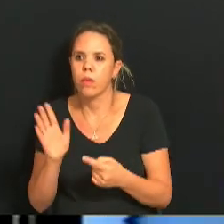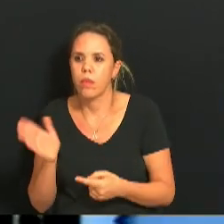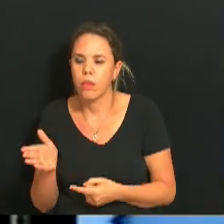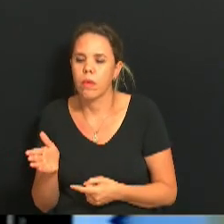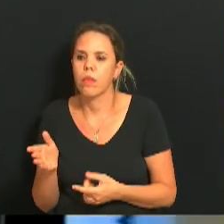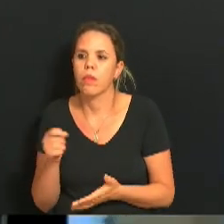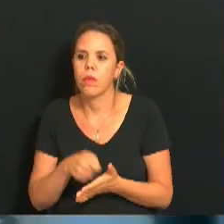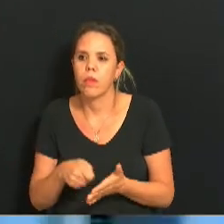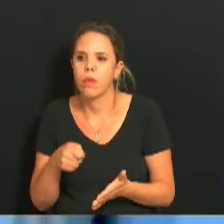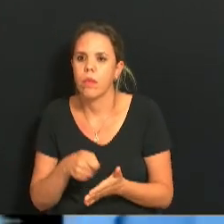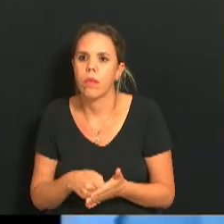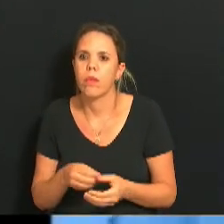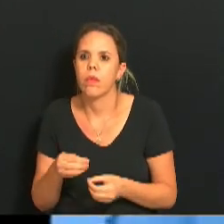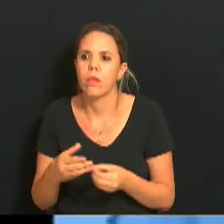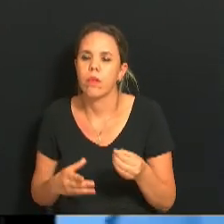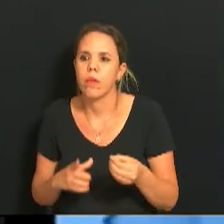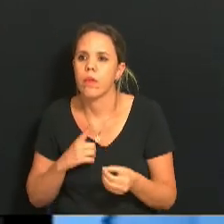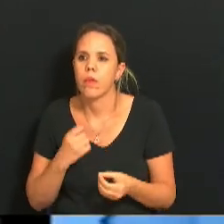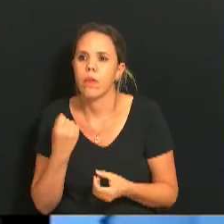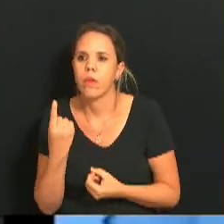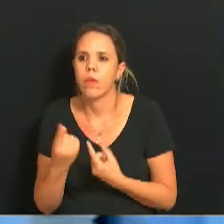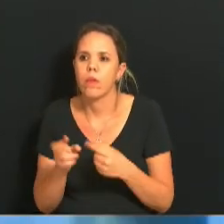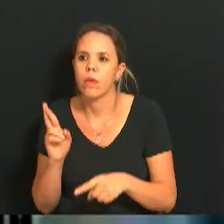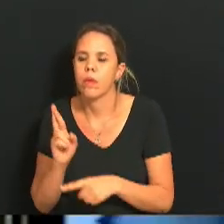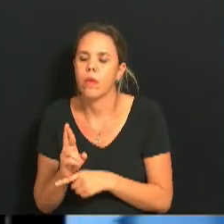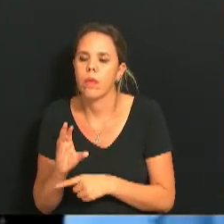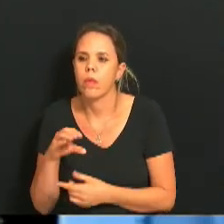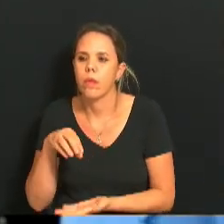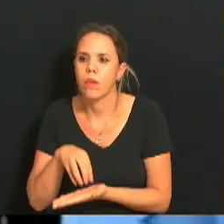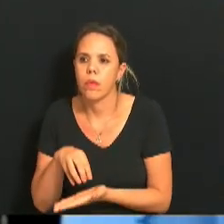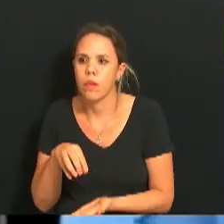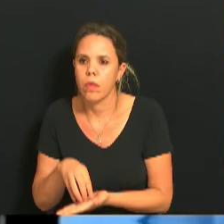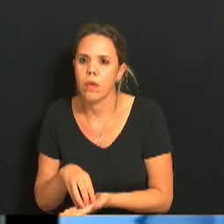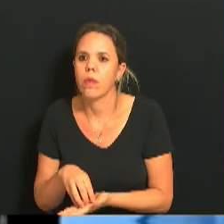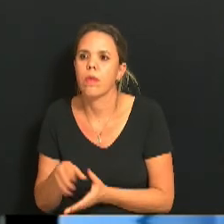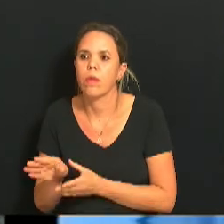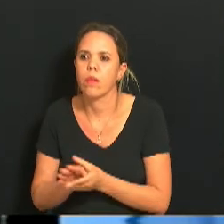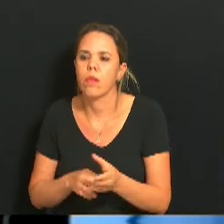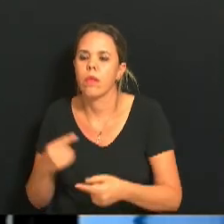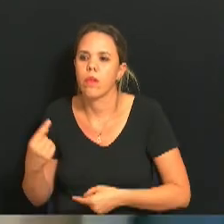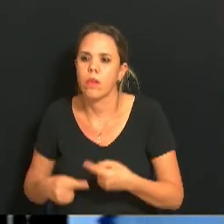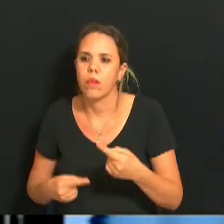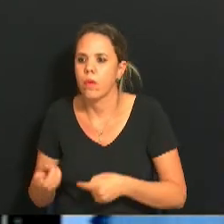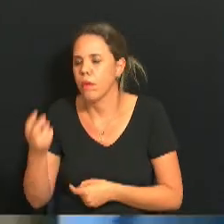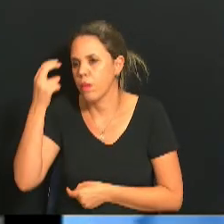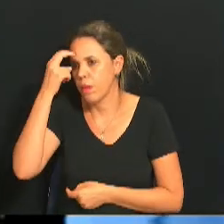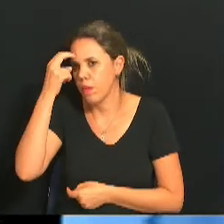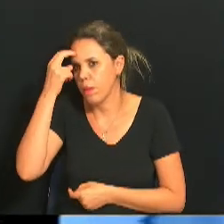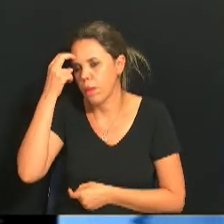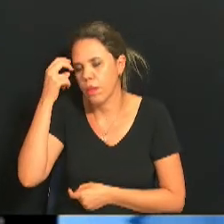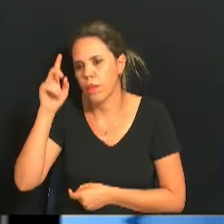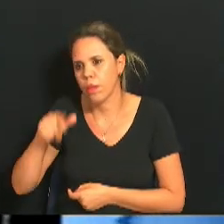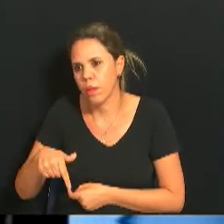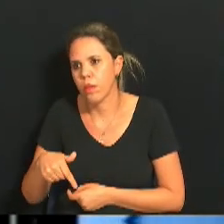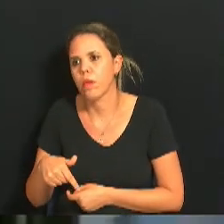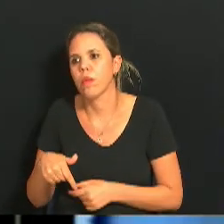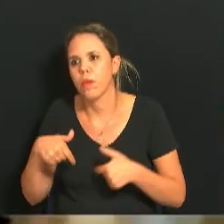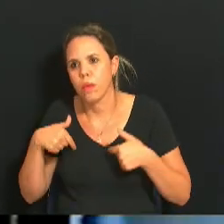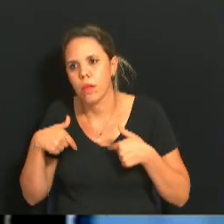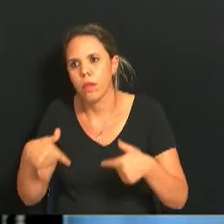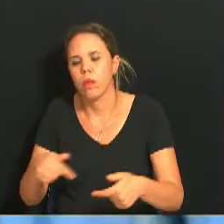faltado nós temos um dos representantes do com debate era o conselho de política cultural que é bastante